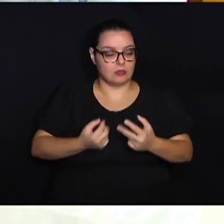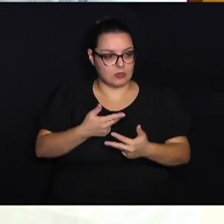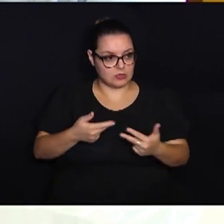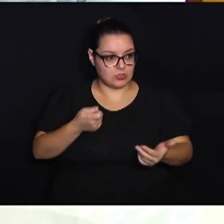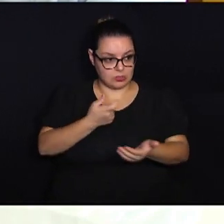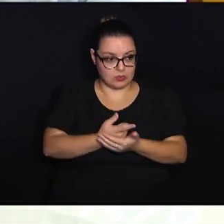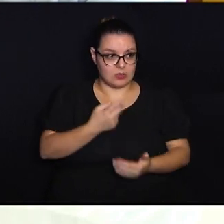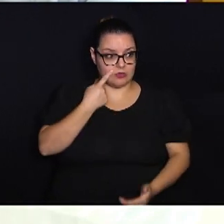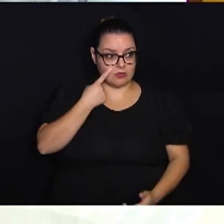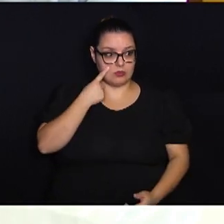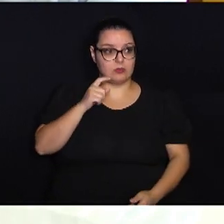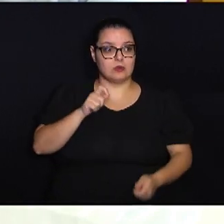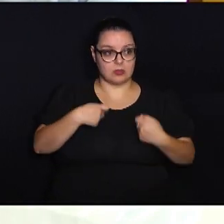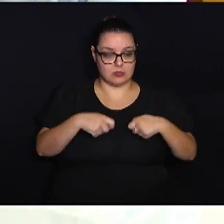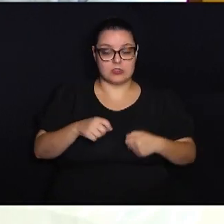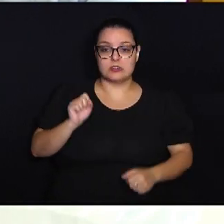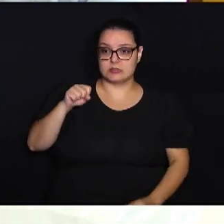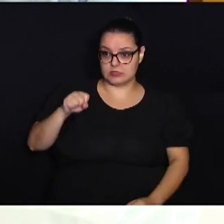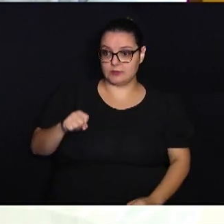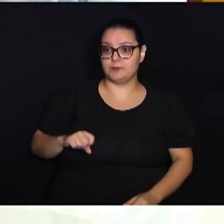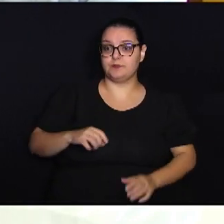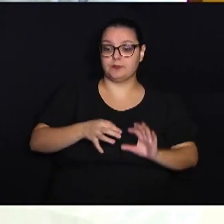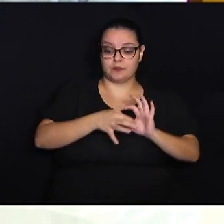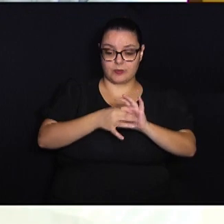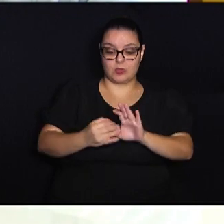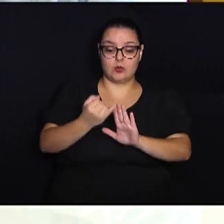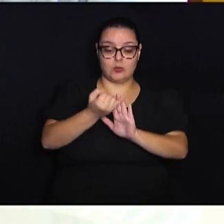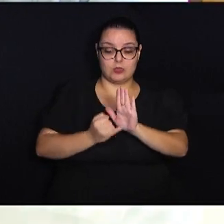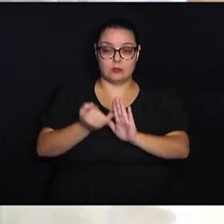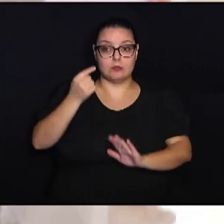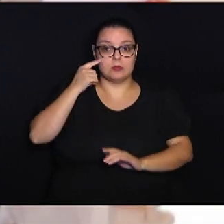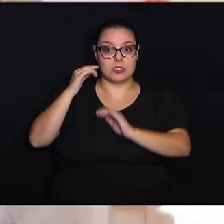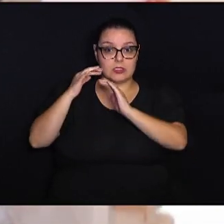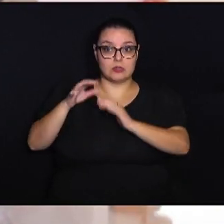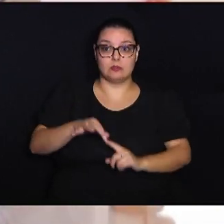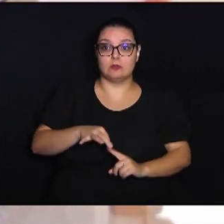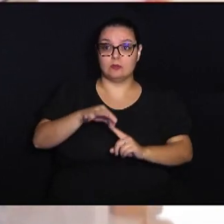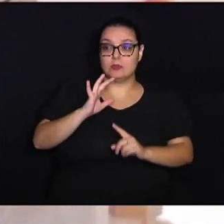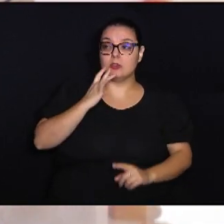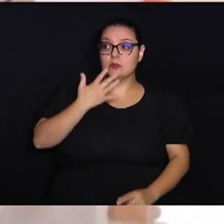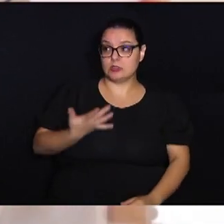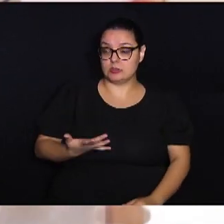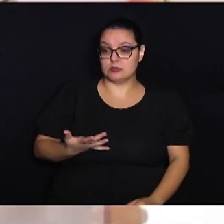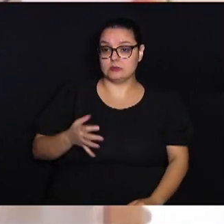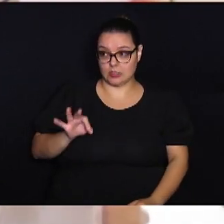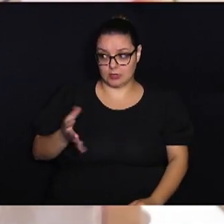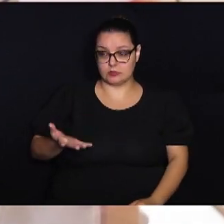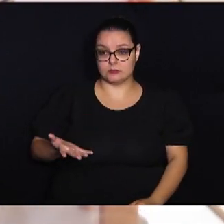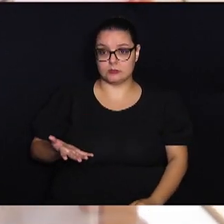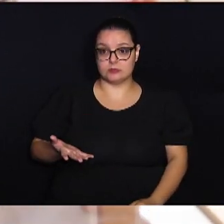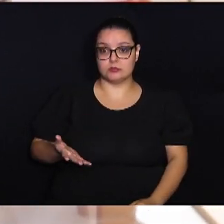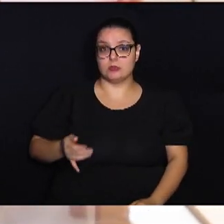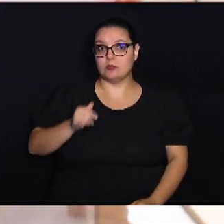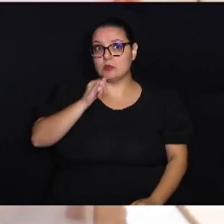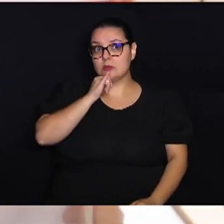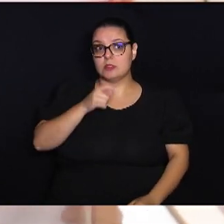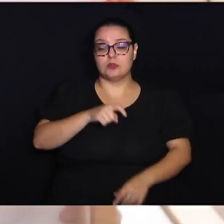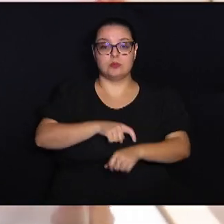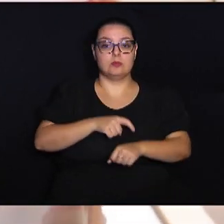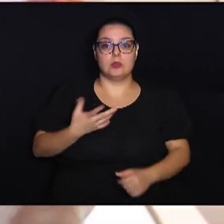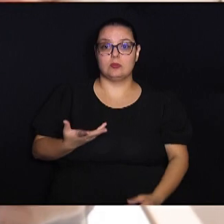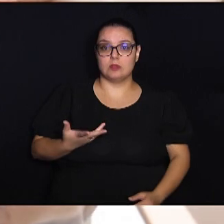de aumentar essa guerra e atingir outras economias. Estou falando da guerra da Ucrânia e a guerra no Oriente Médio,